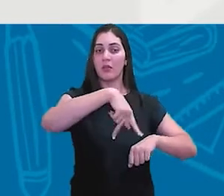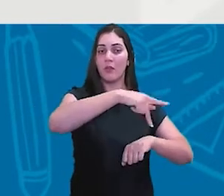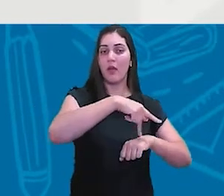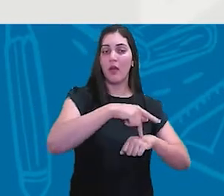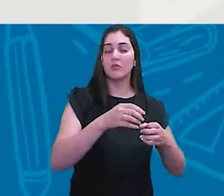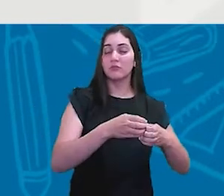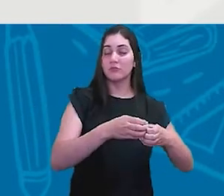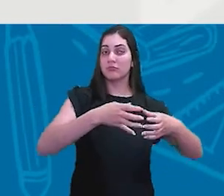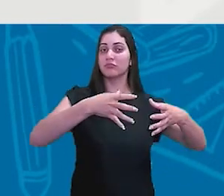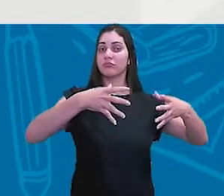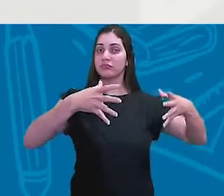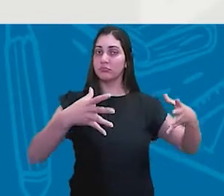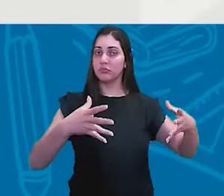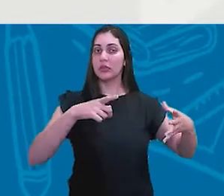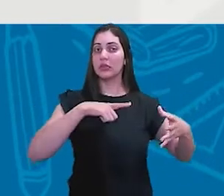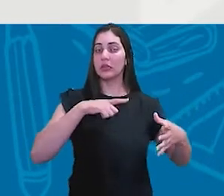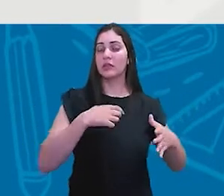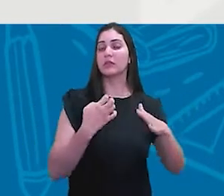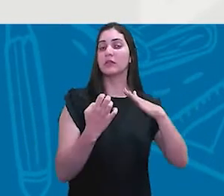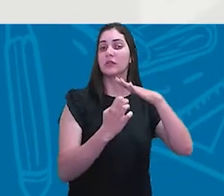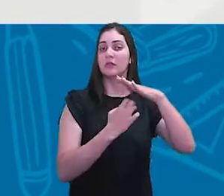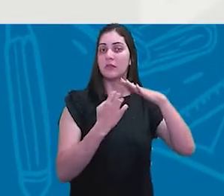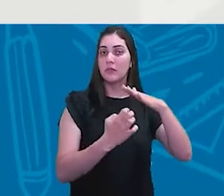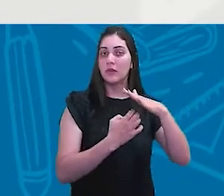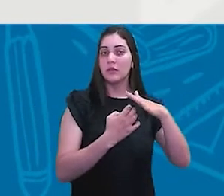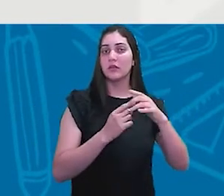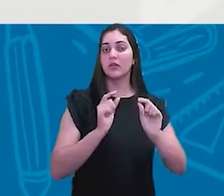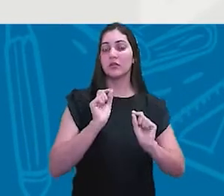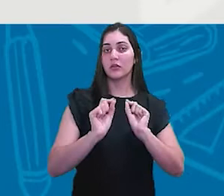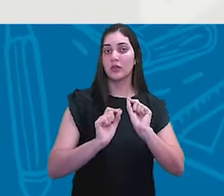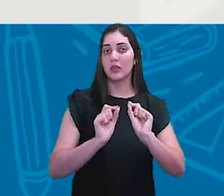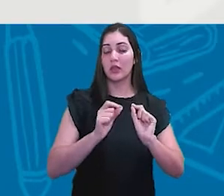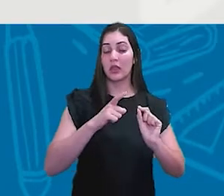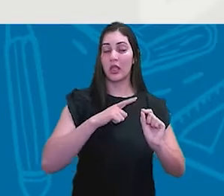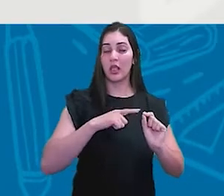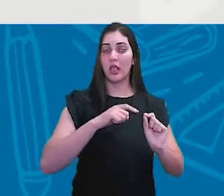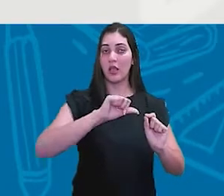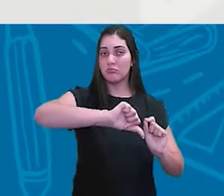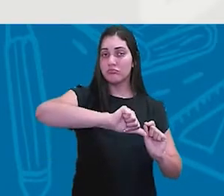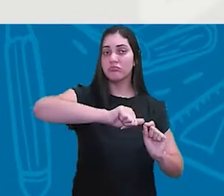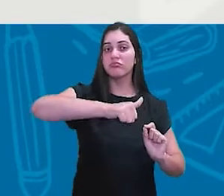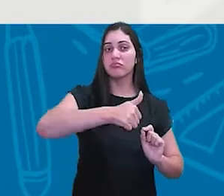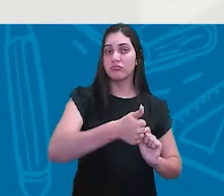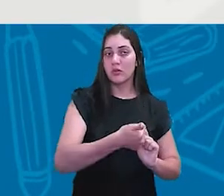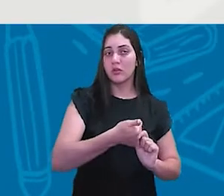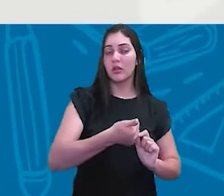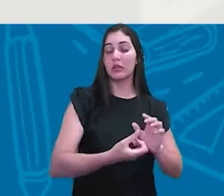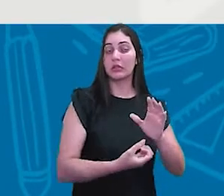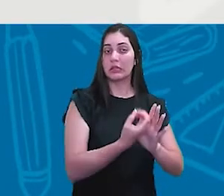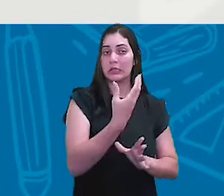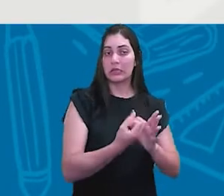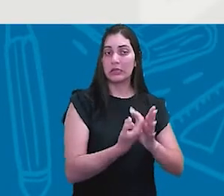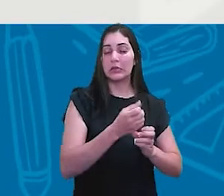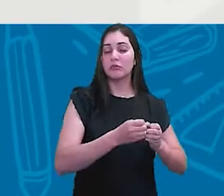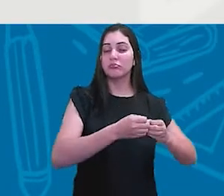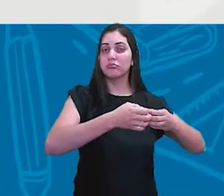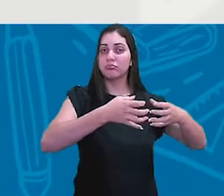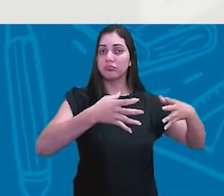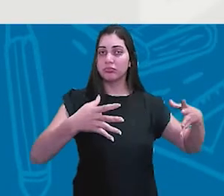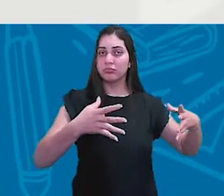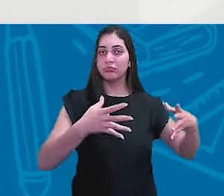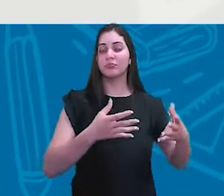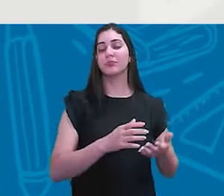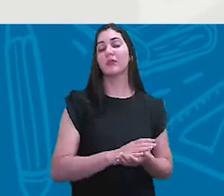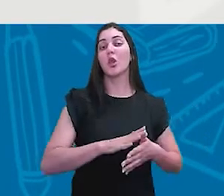infraestrutura maior, que têm empresas que têm uma maior qualidade, produz em maior escala.